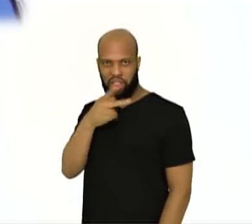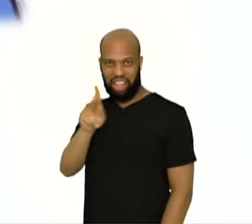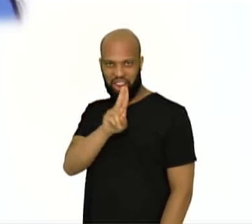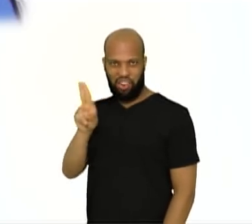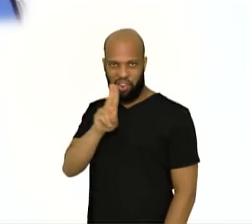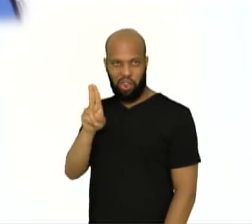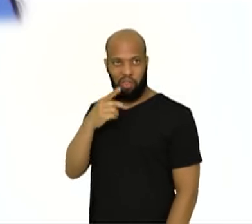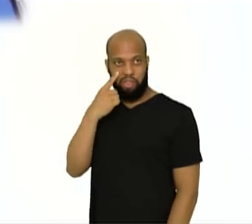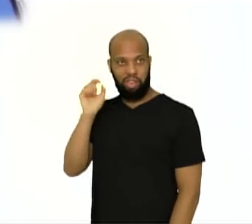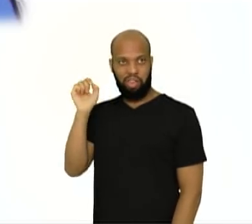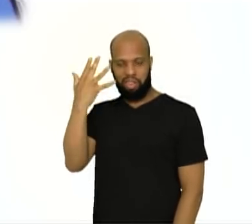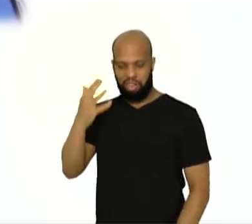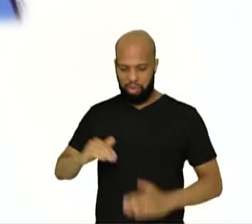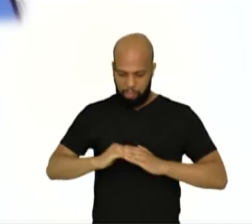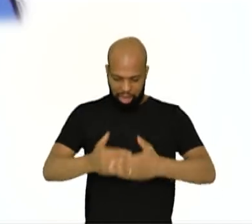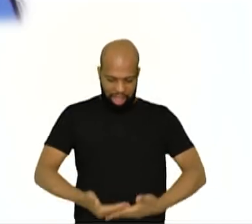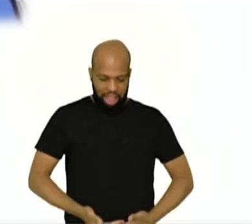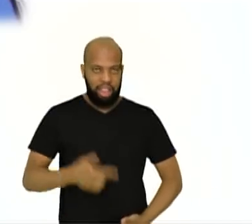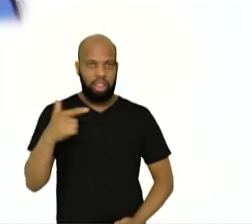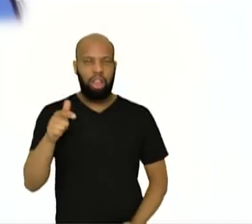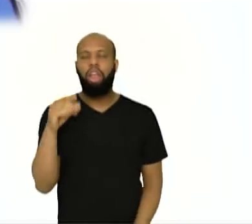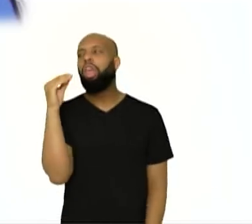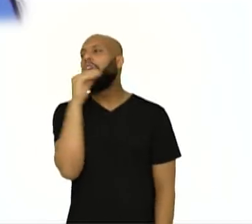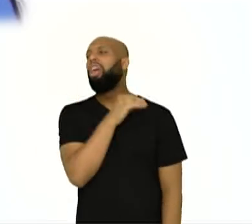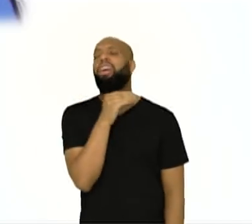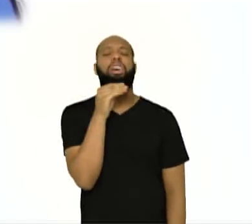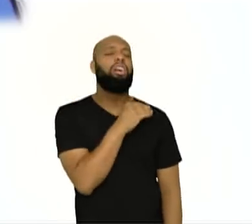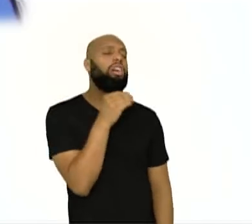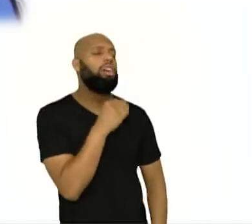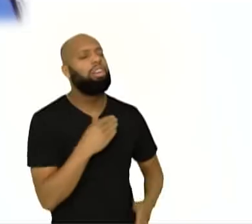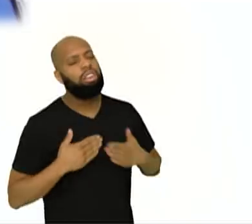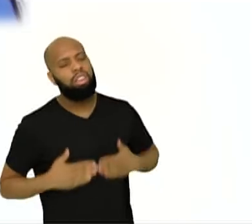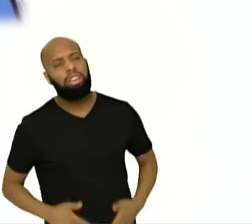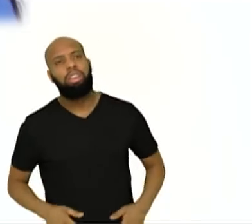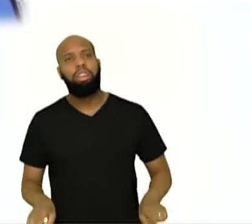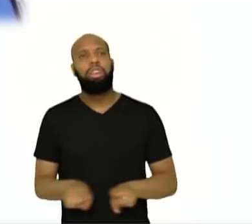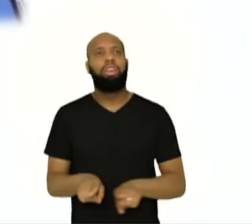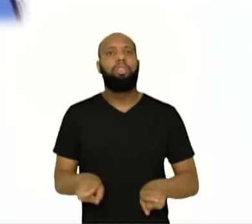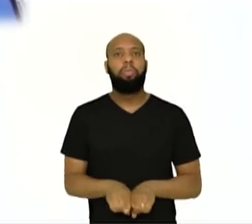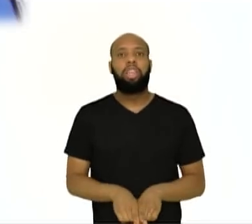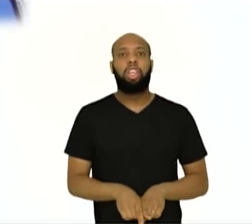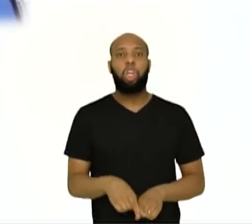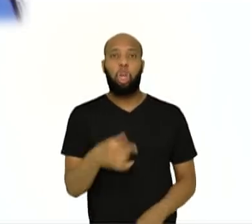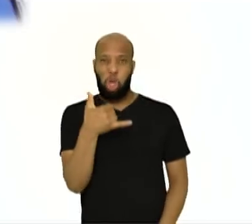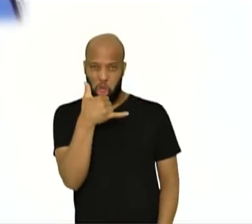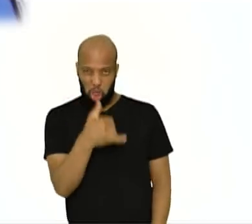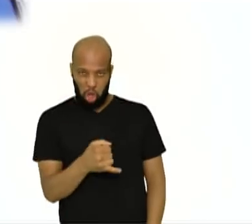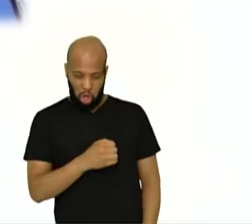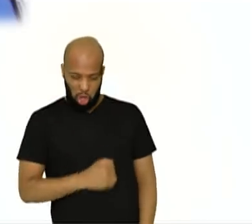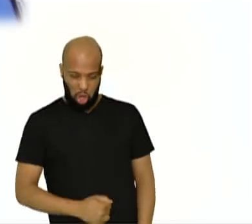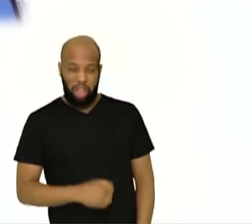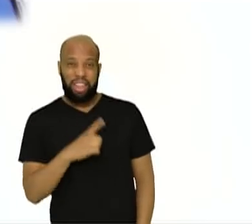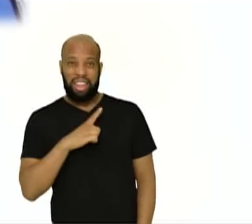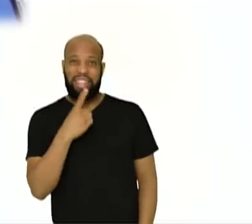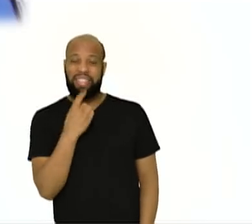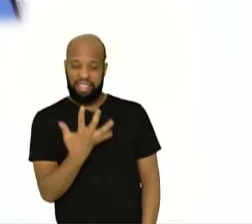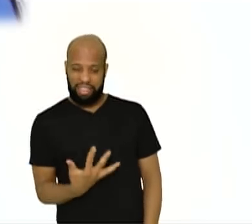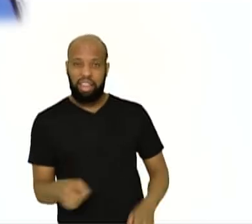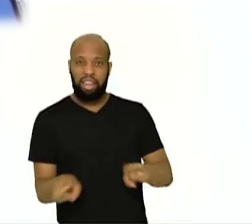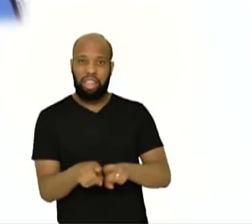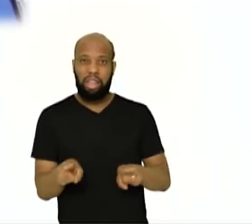Alguma coisa está acontecendo. Fraqueza, vai sentir fraqueza, sangue nas fezes,